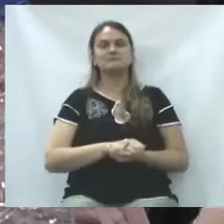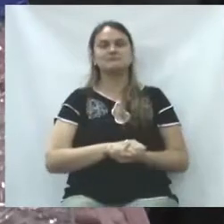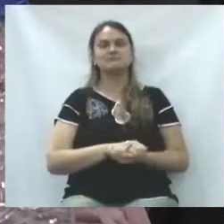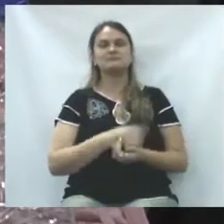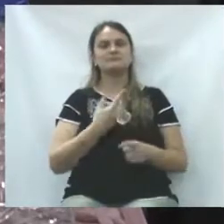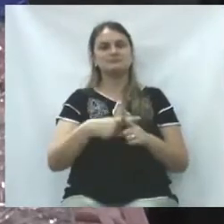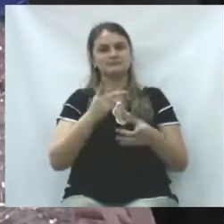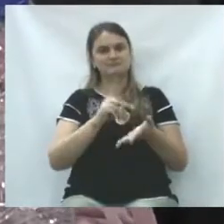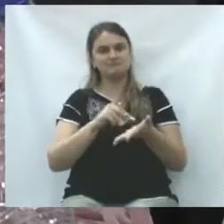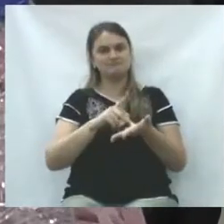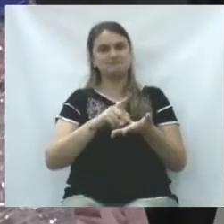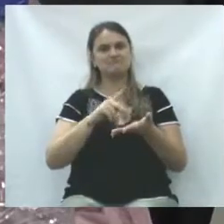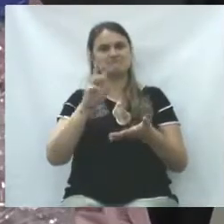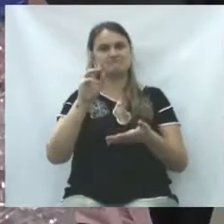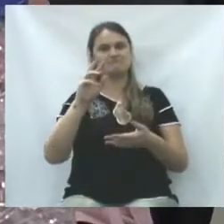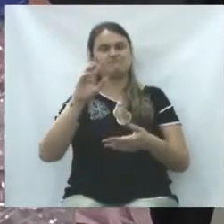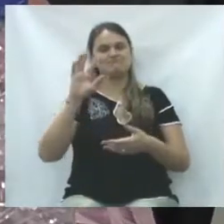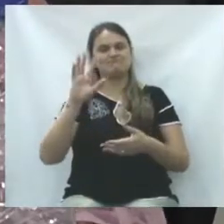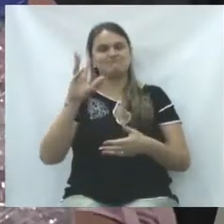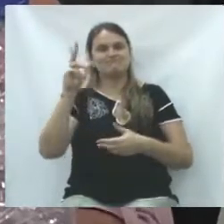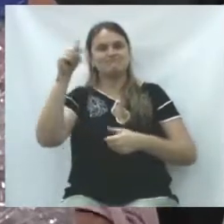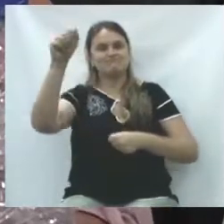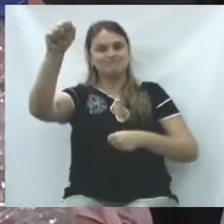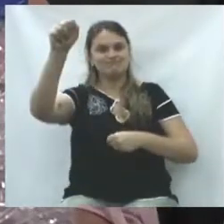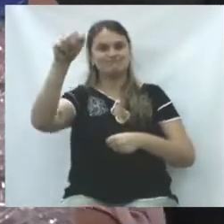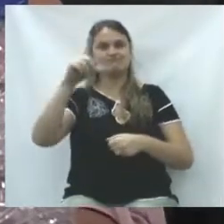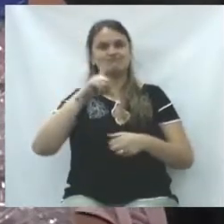que, com as adversidades